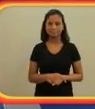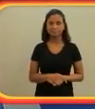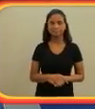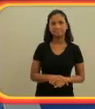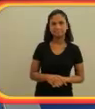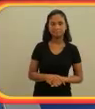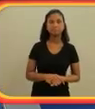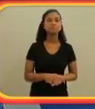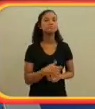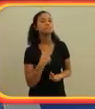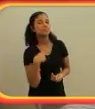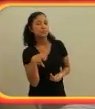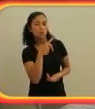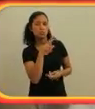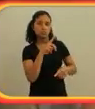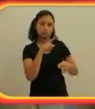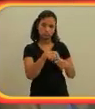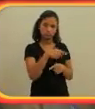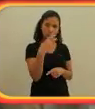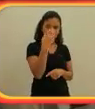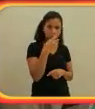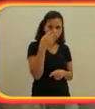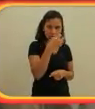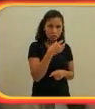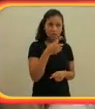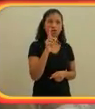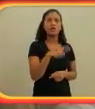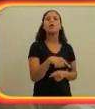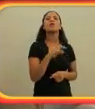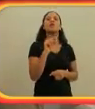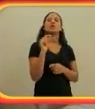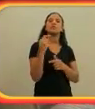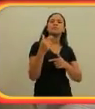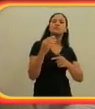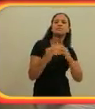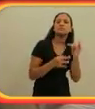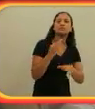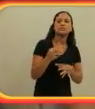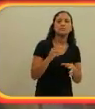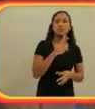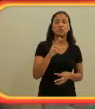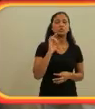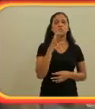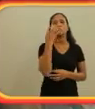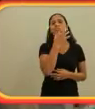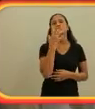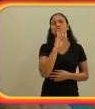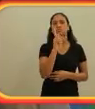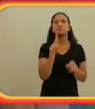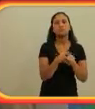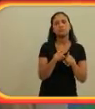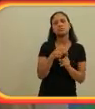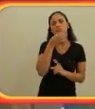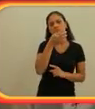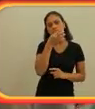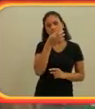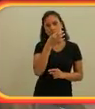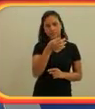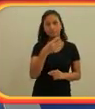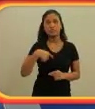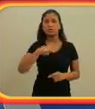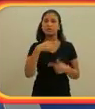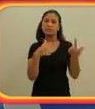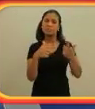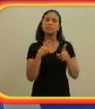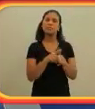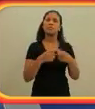aqui. Eu utilizo a música como uma forma de tratamento, né? Não só a música, como também o som. A